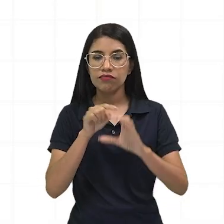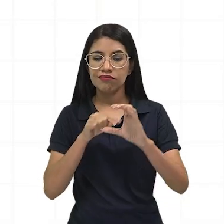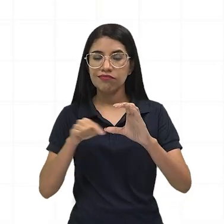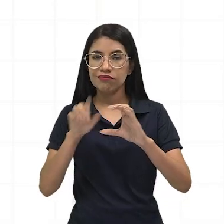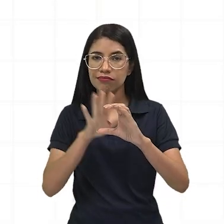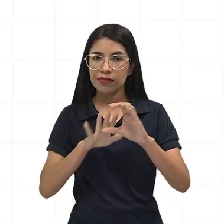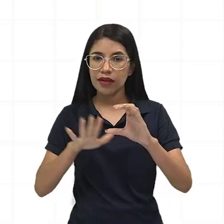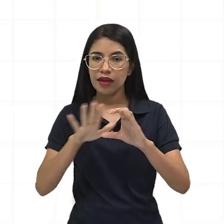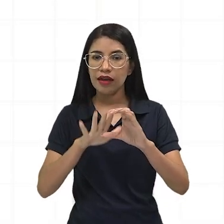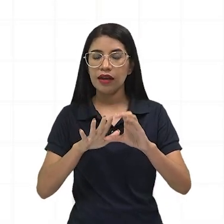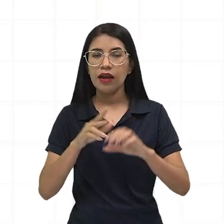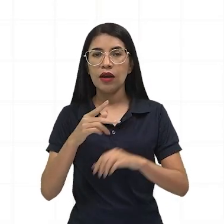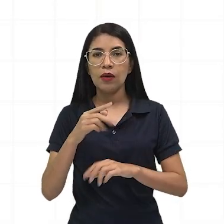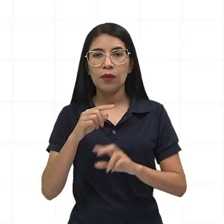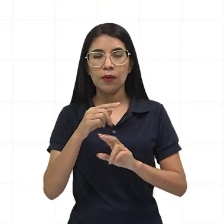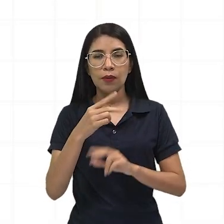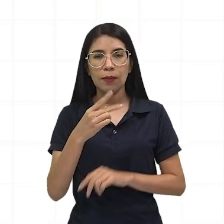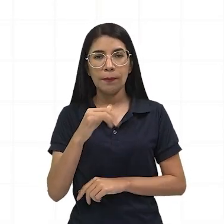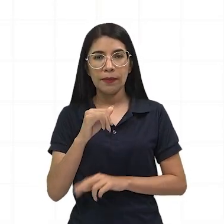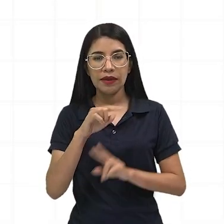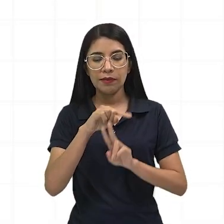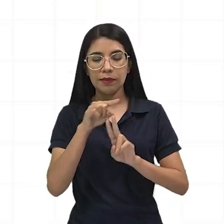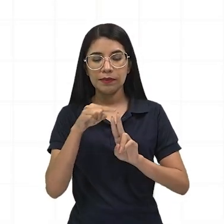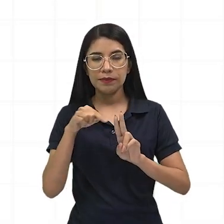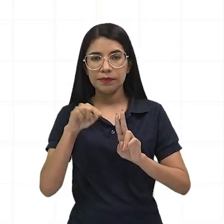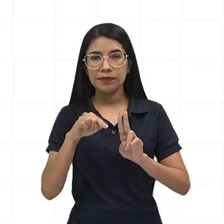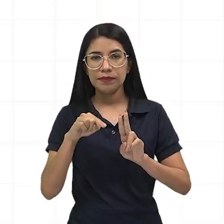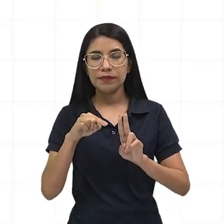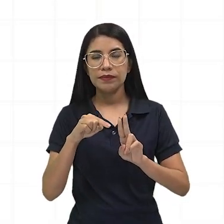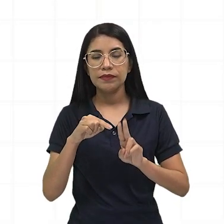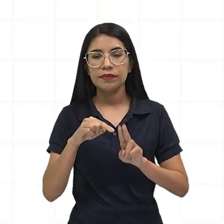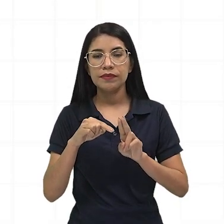aqui é o π, certo? Olha,